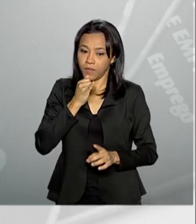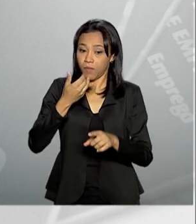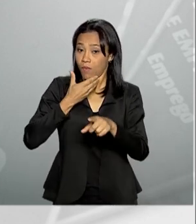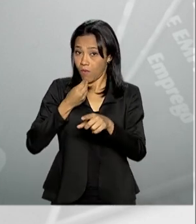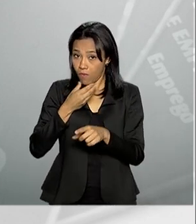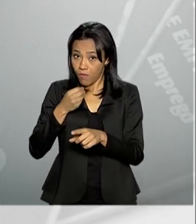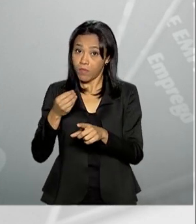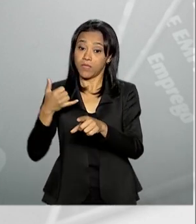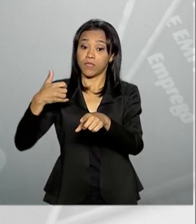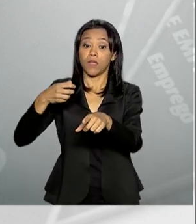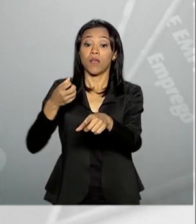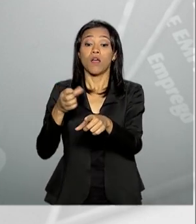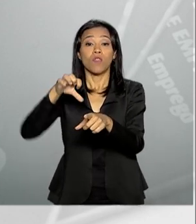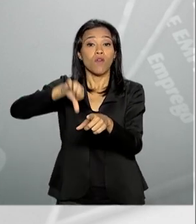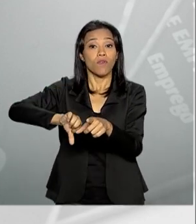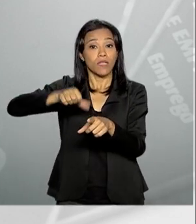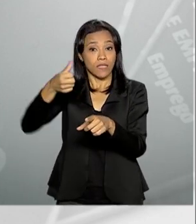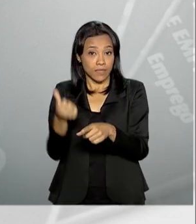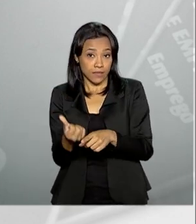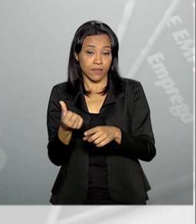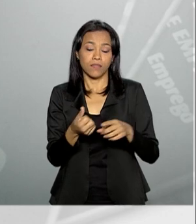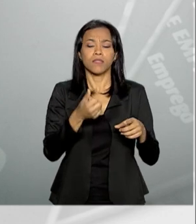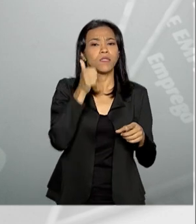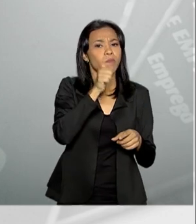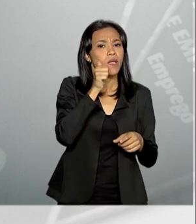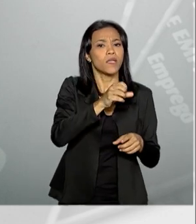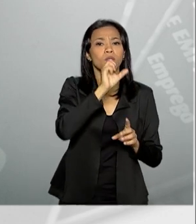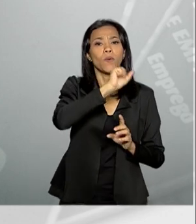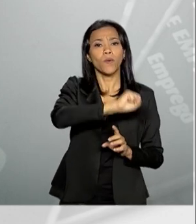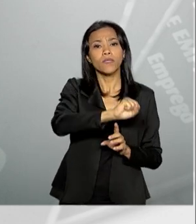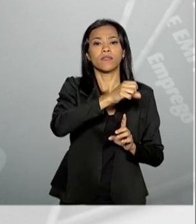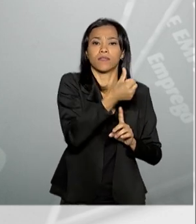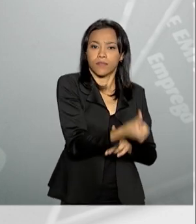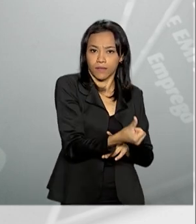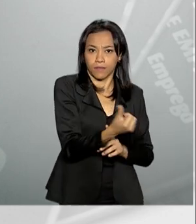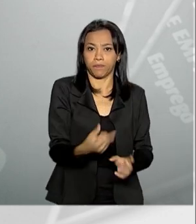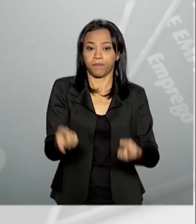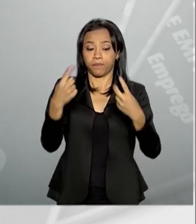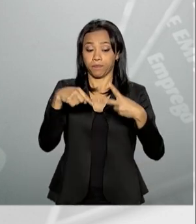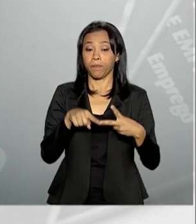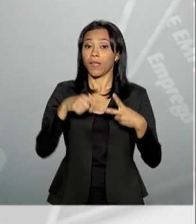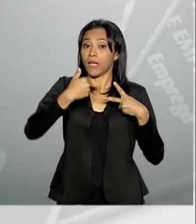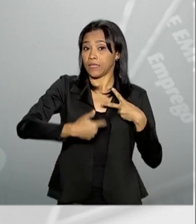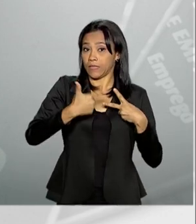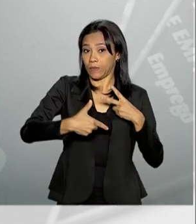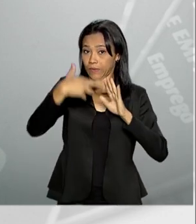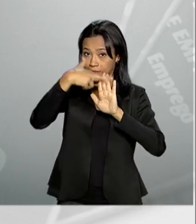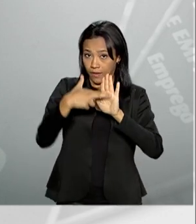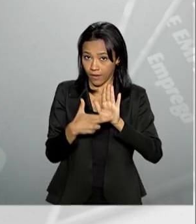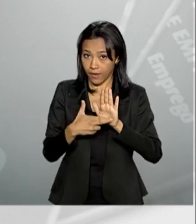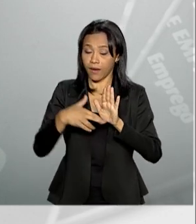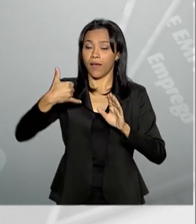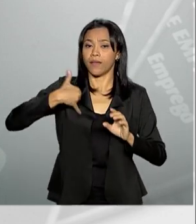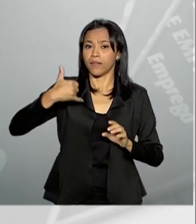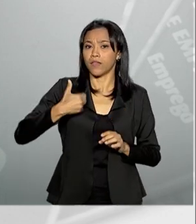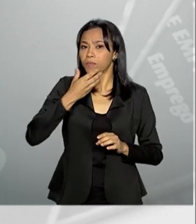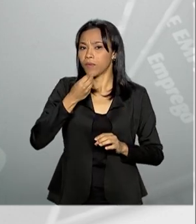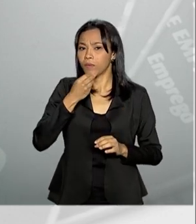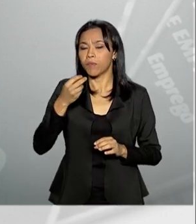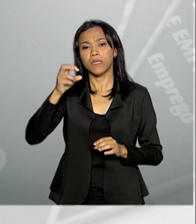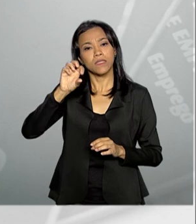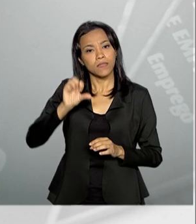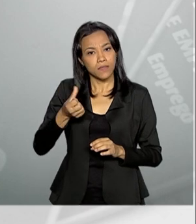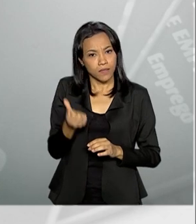somar 96 pontos, e mulheres, 86. A segunda regra diz que a idade mínima para homens é 65